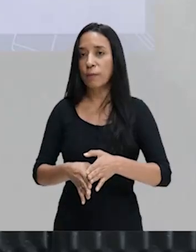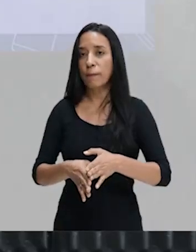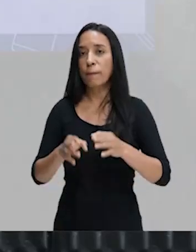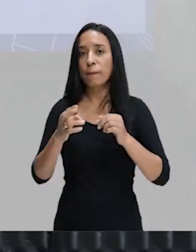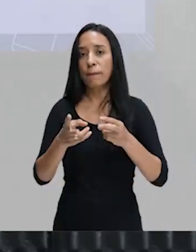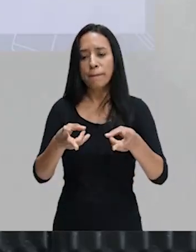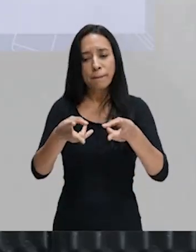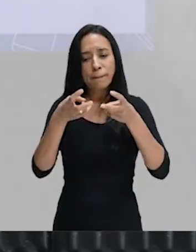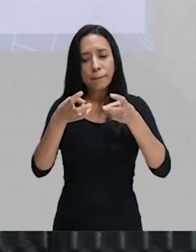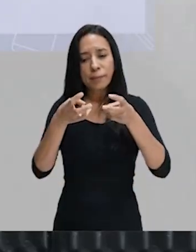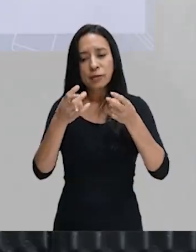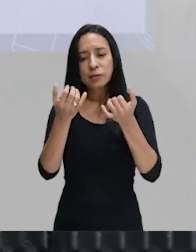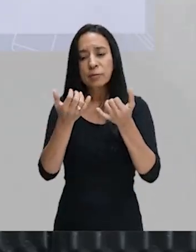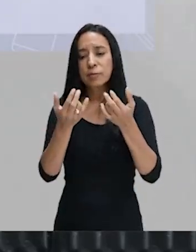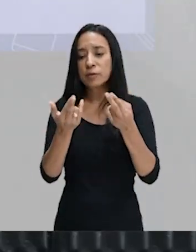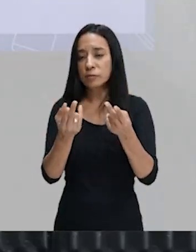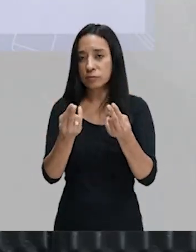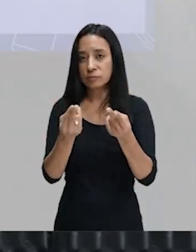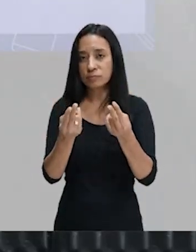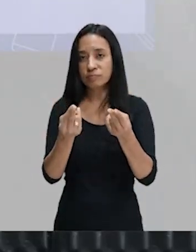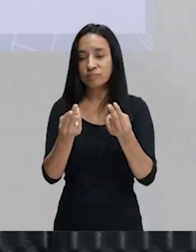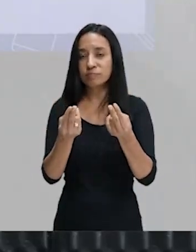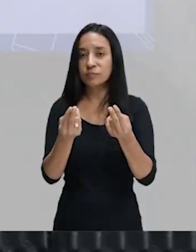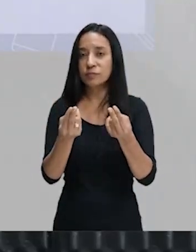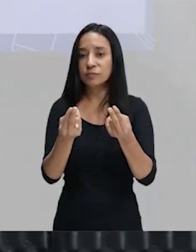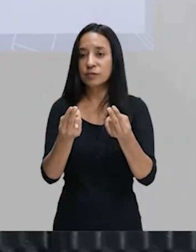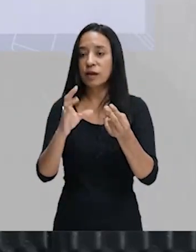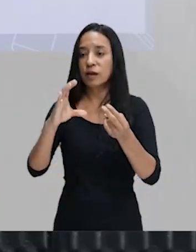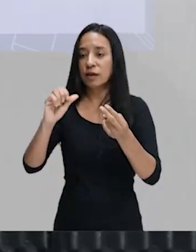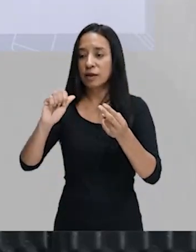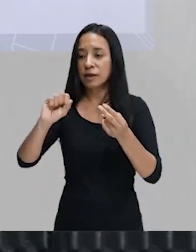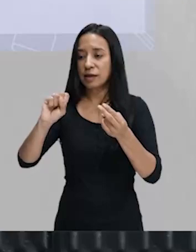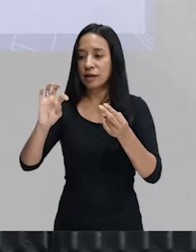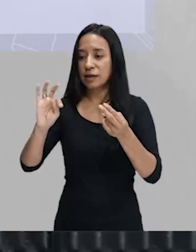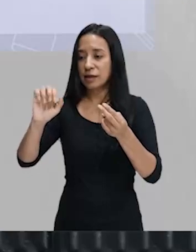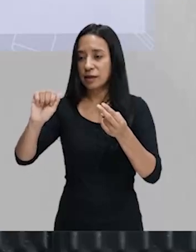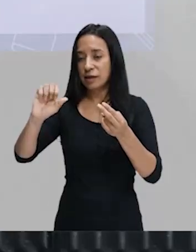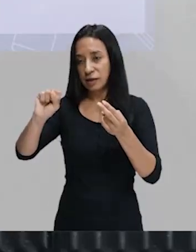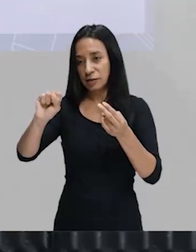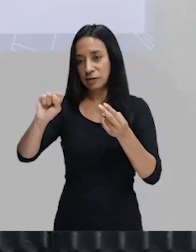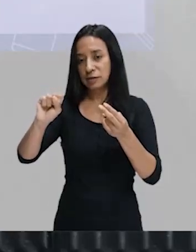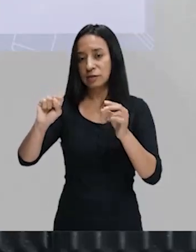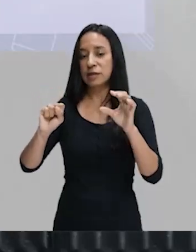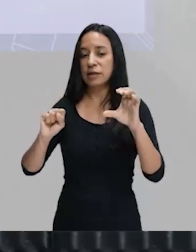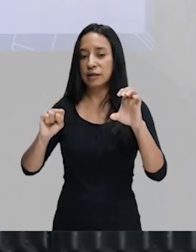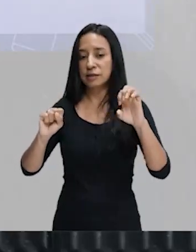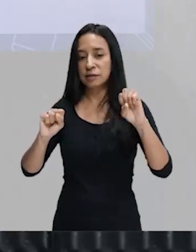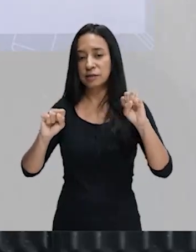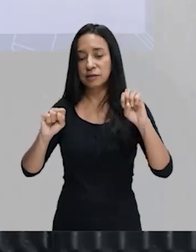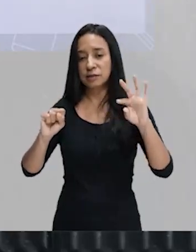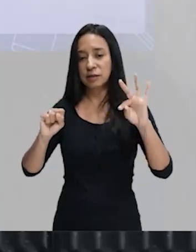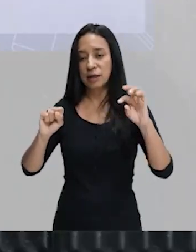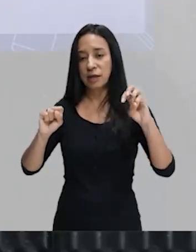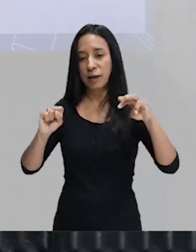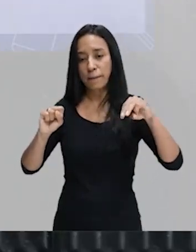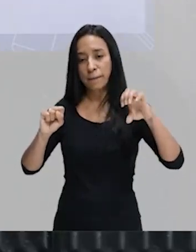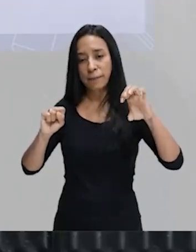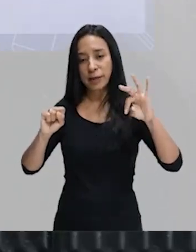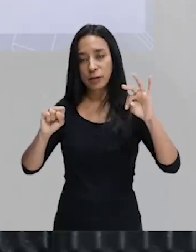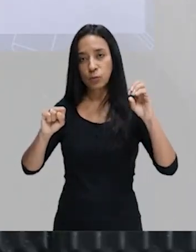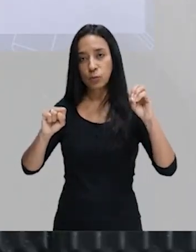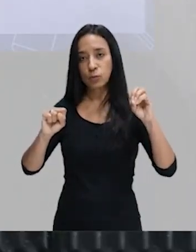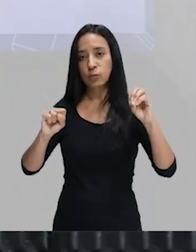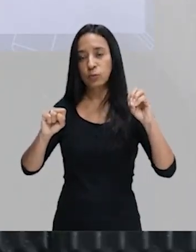a semelhança? Tanto castas quanto estamentos têm a questão hereditária. Você